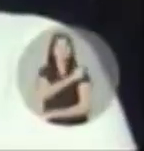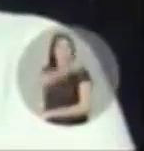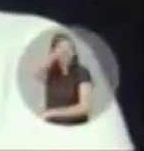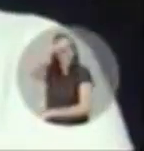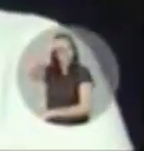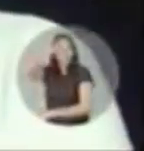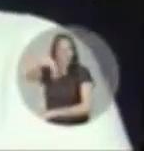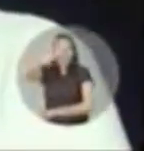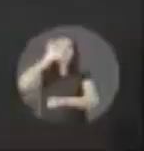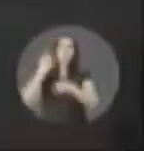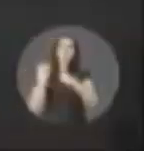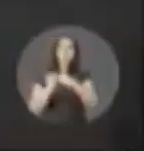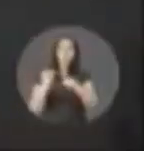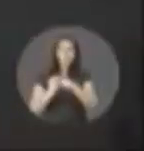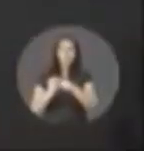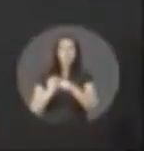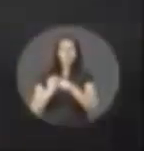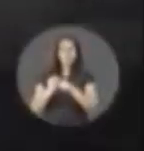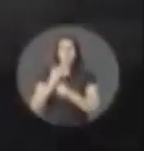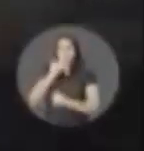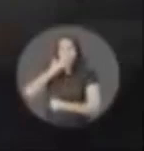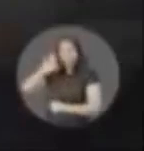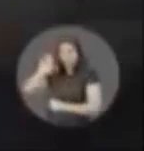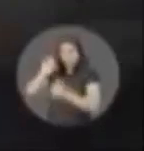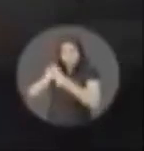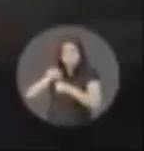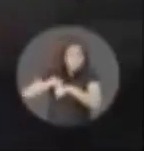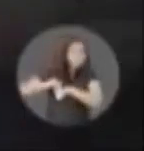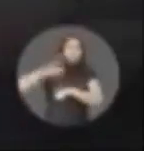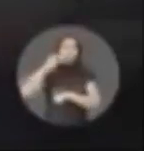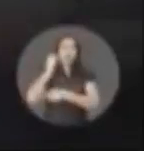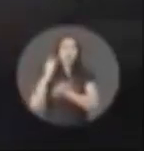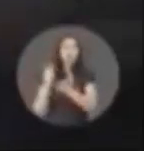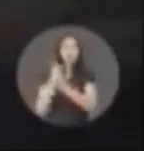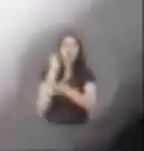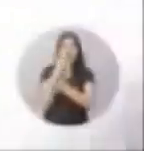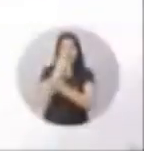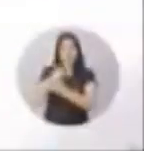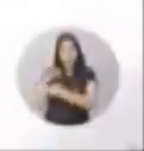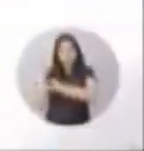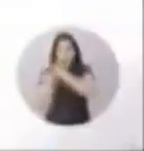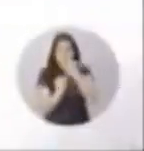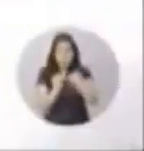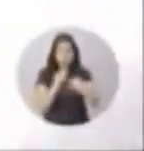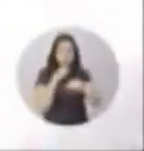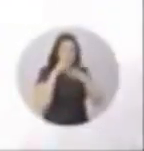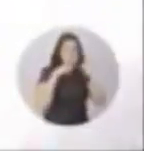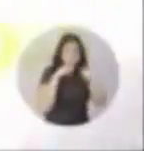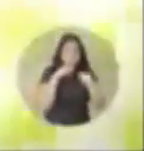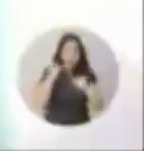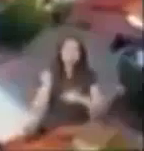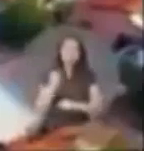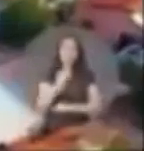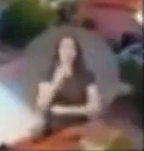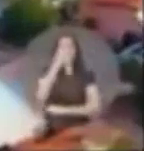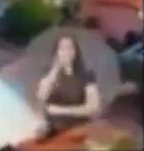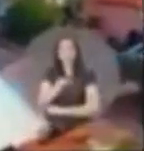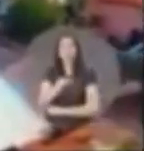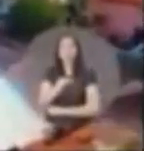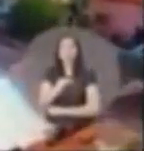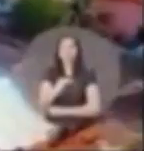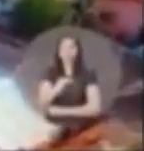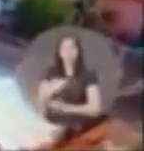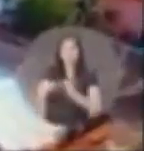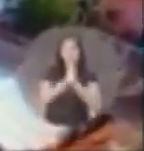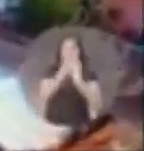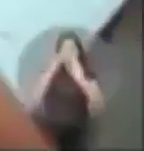Foi o prefeito que mais fez. Tem que continuar, porque a gente não vai trocar o certo pelo duvidoso. Primeira escola municipal em tempo integral